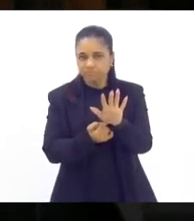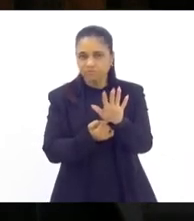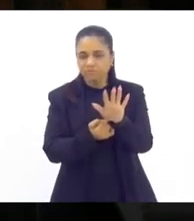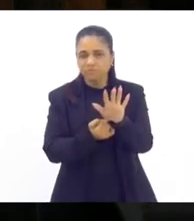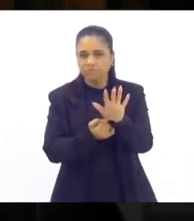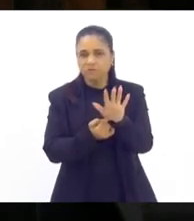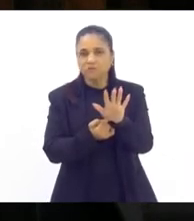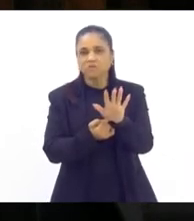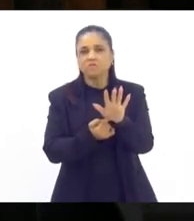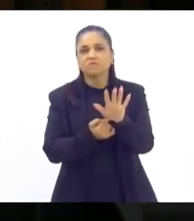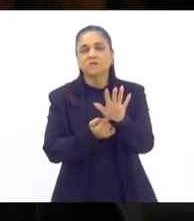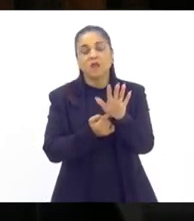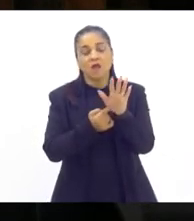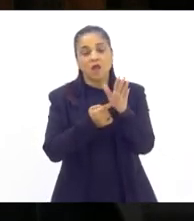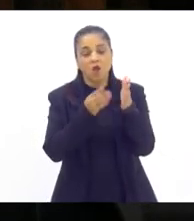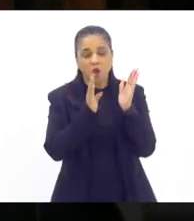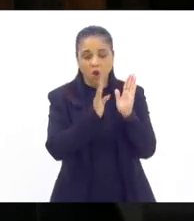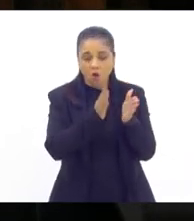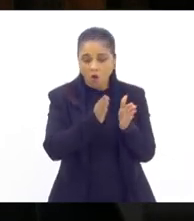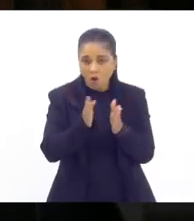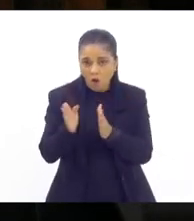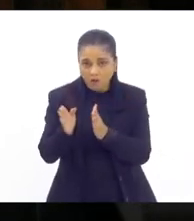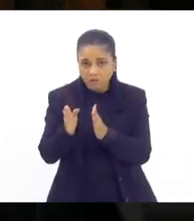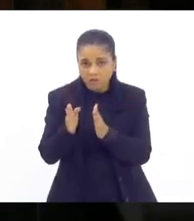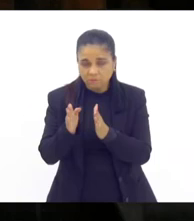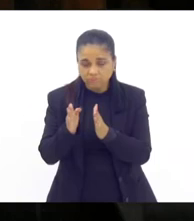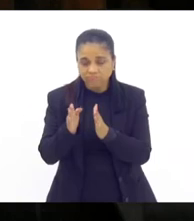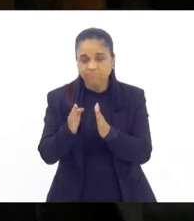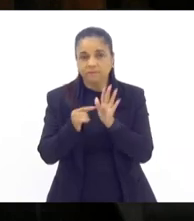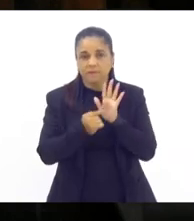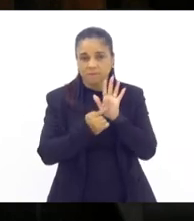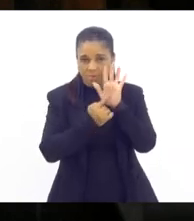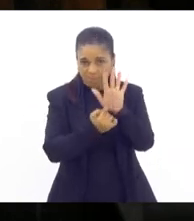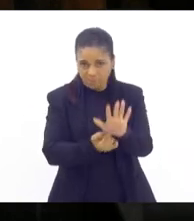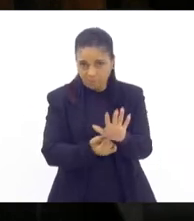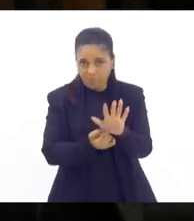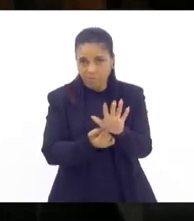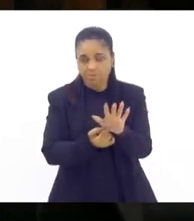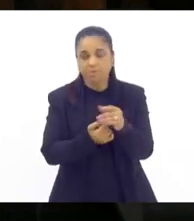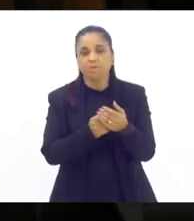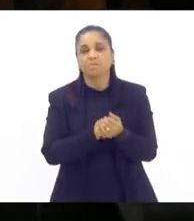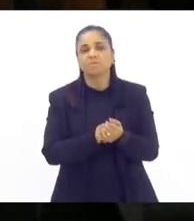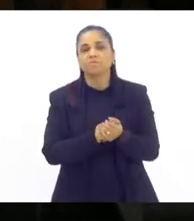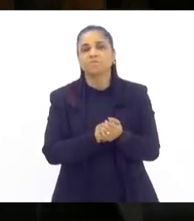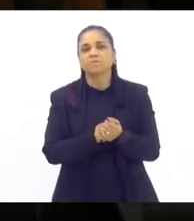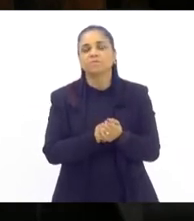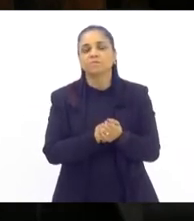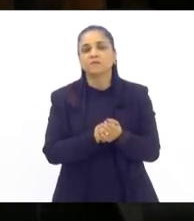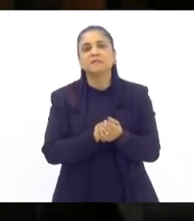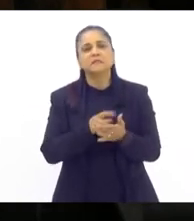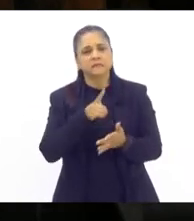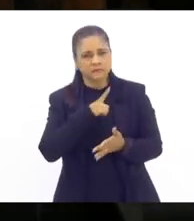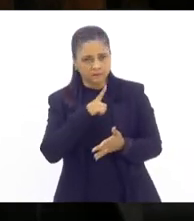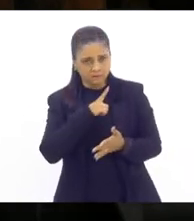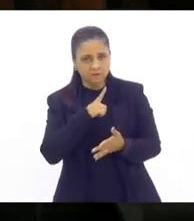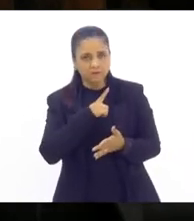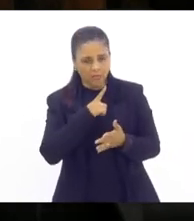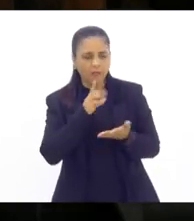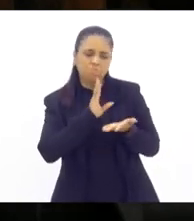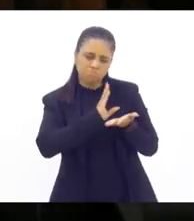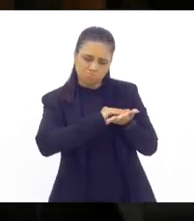guardada a ordem das apresentações, naturalmente tem que vir à pauta.